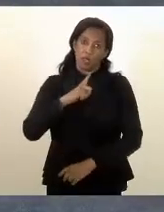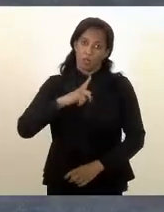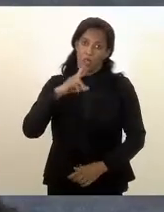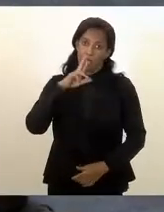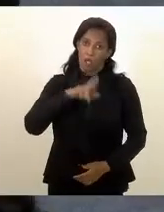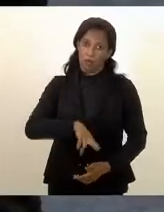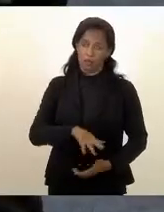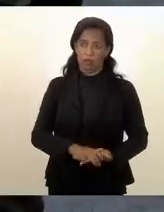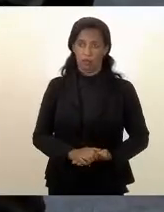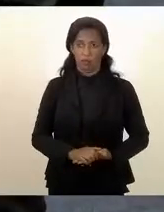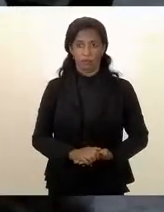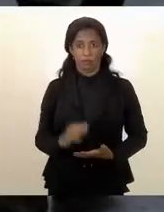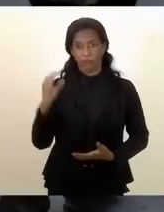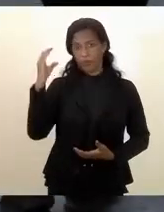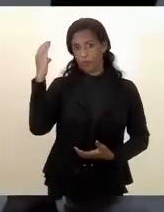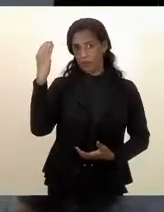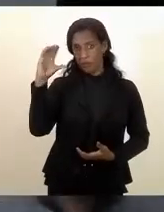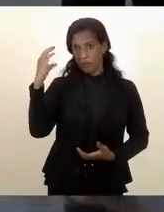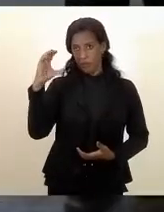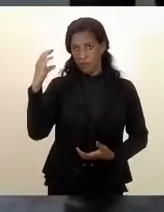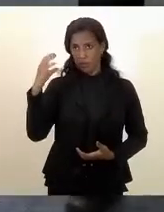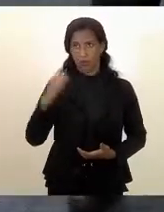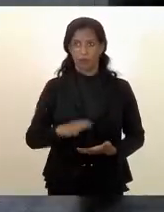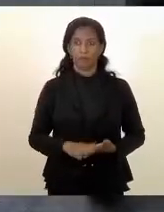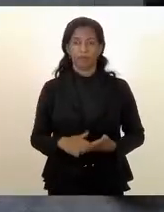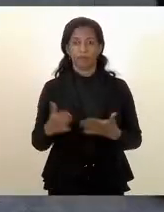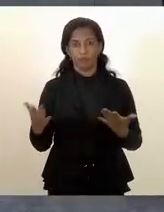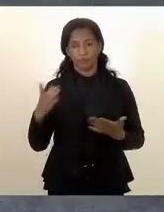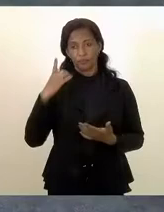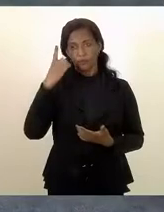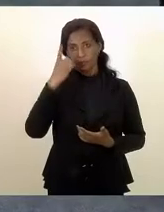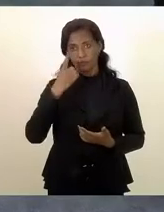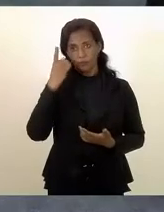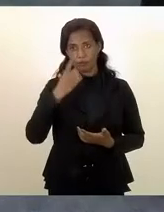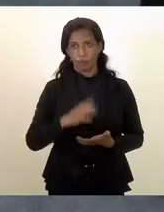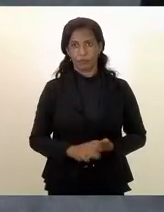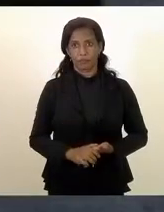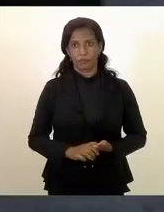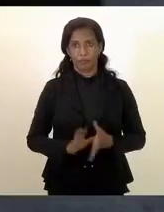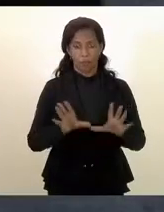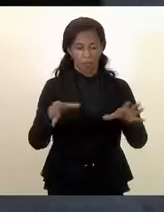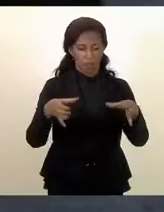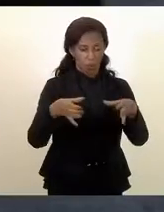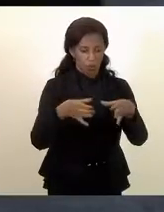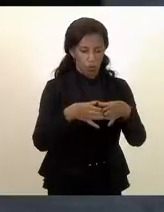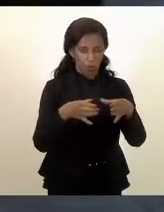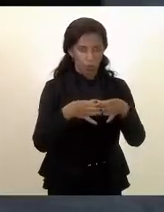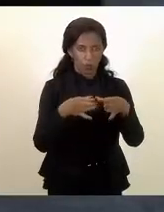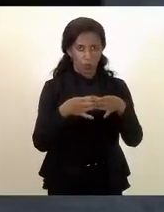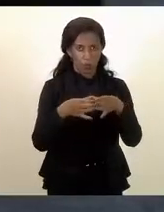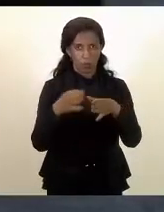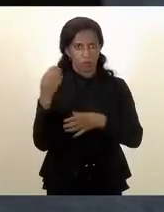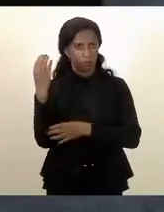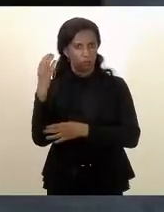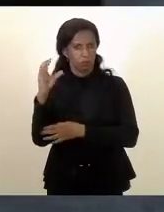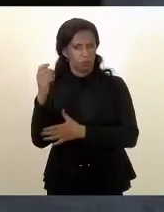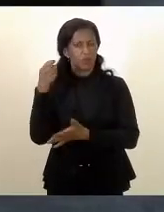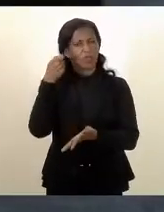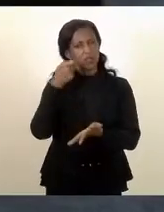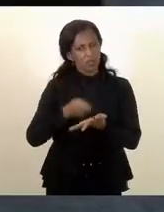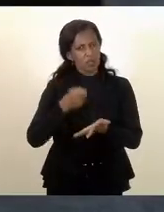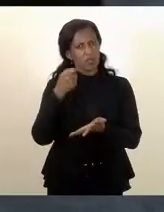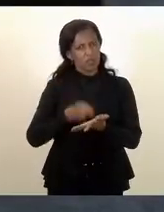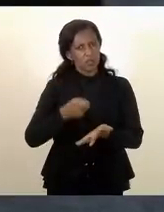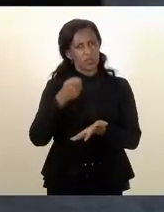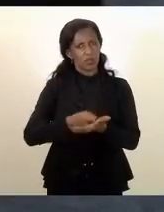cientificamente nobre querido deputado a comunidade acadêmica continua insistindo